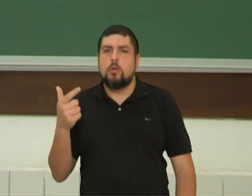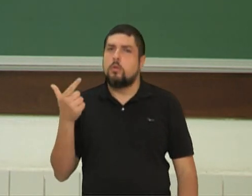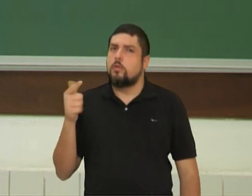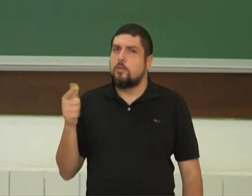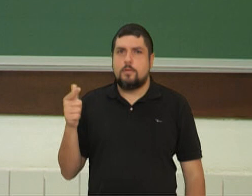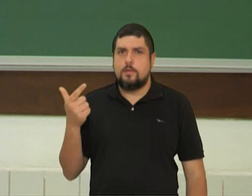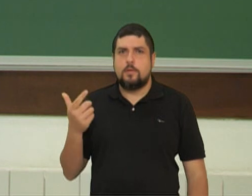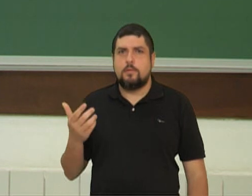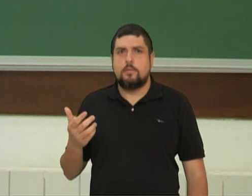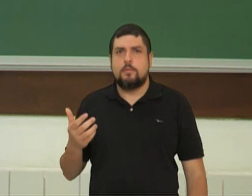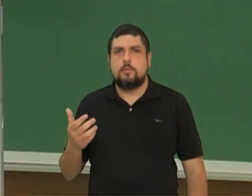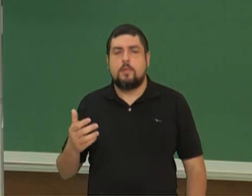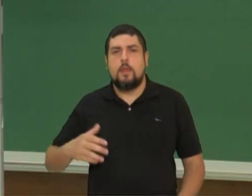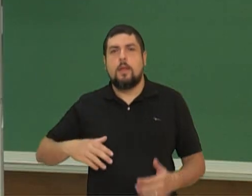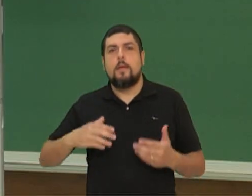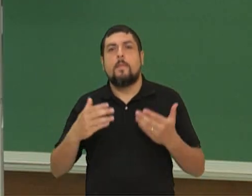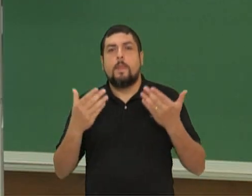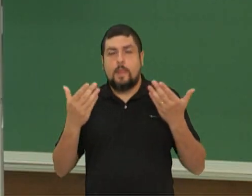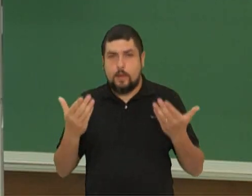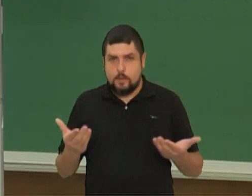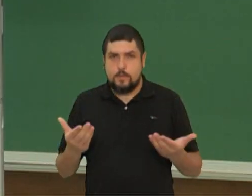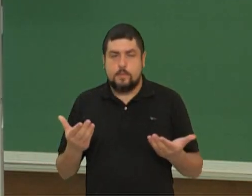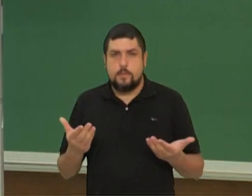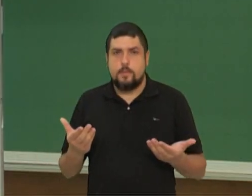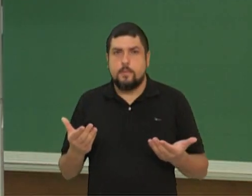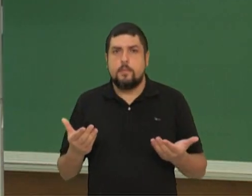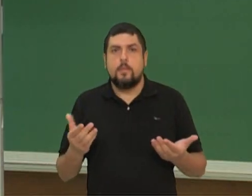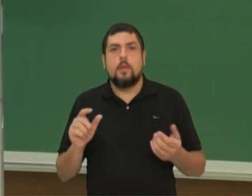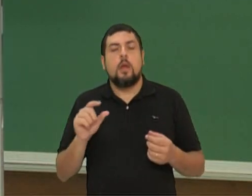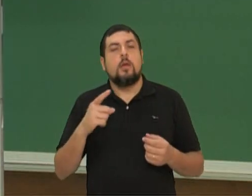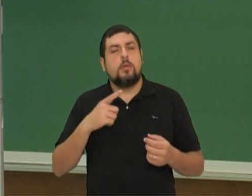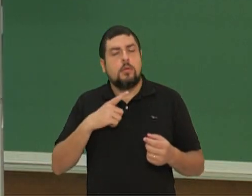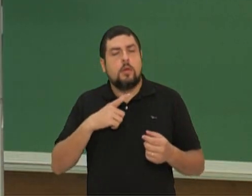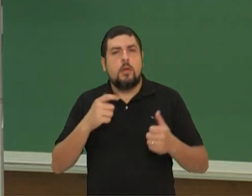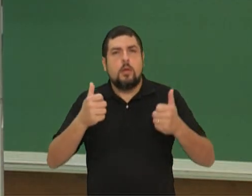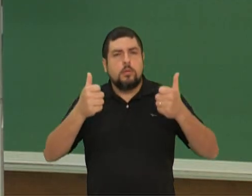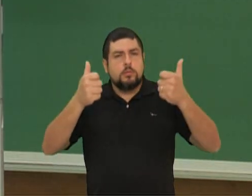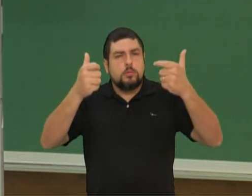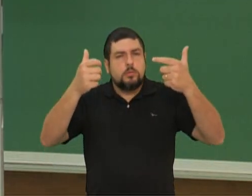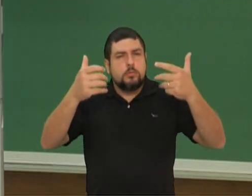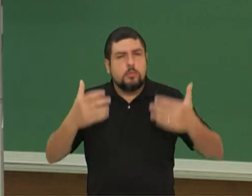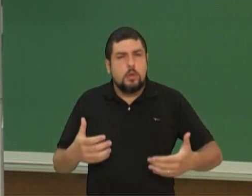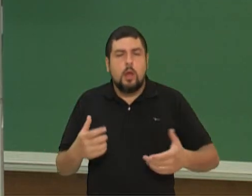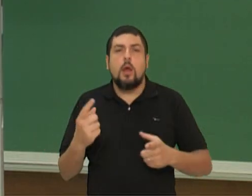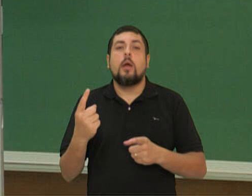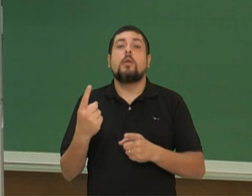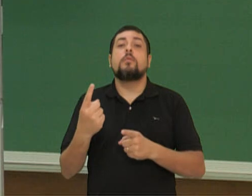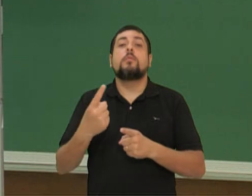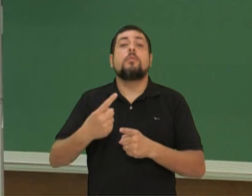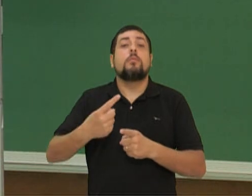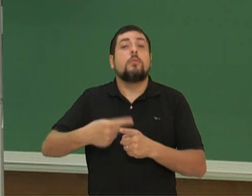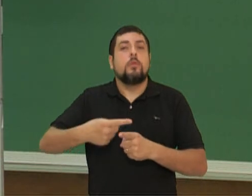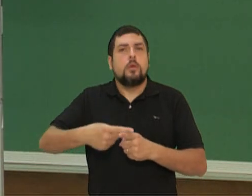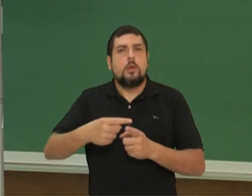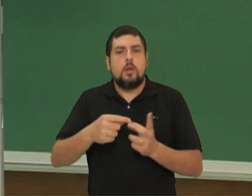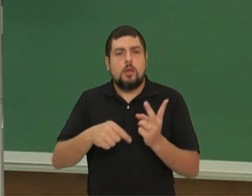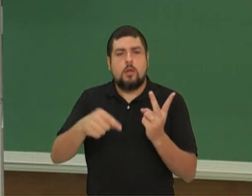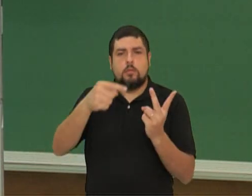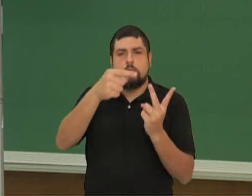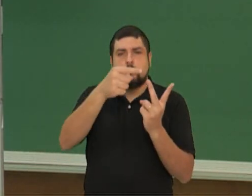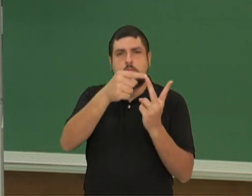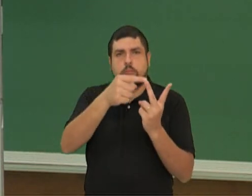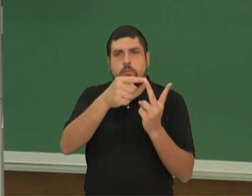por esse motivo que a gente tem a explicação do porquê que você não consegue, que para as